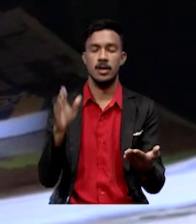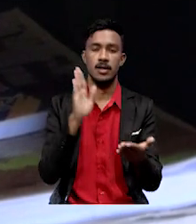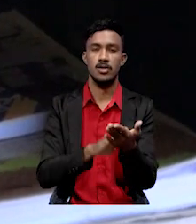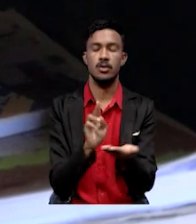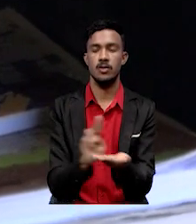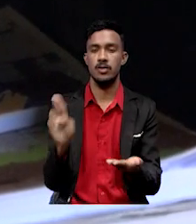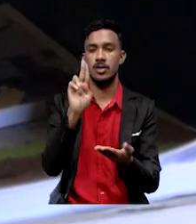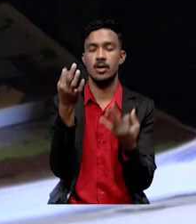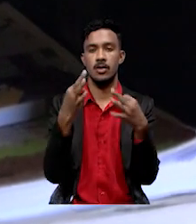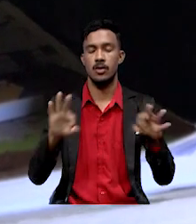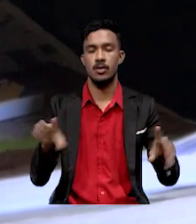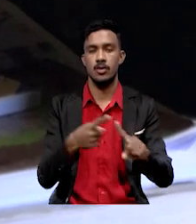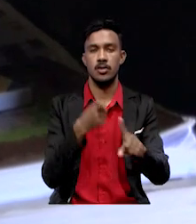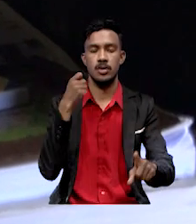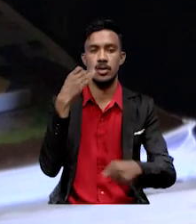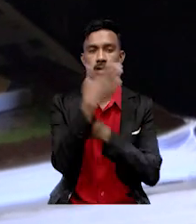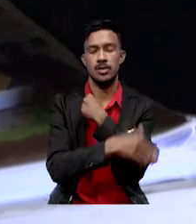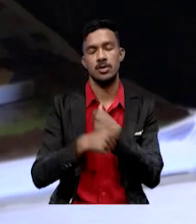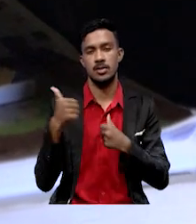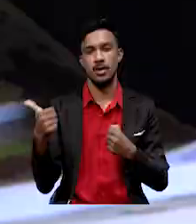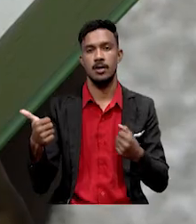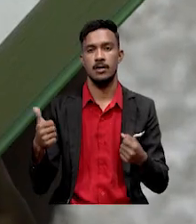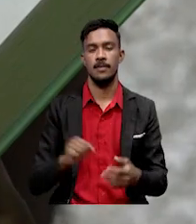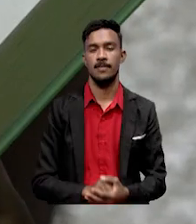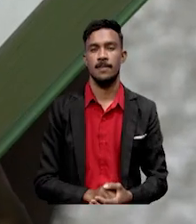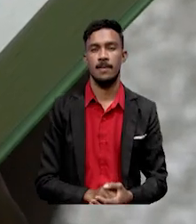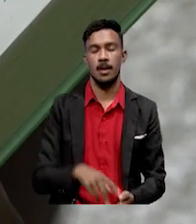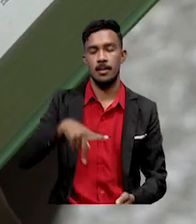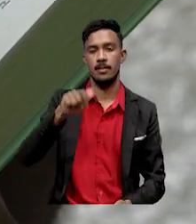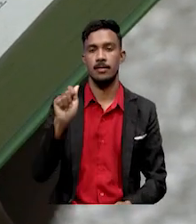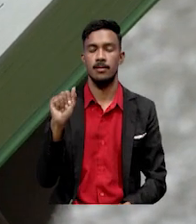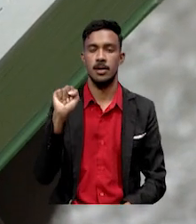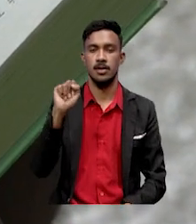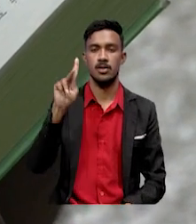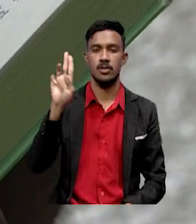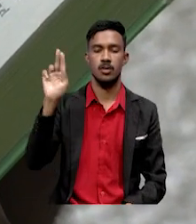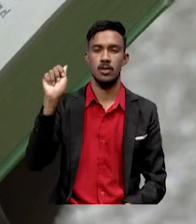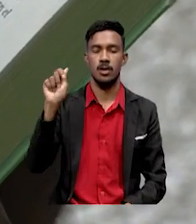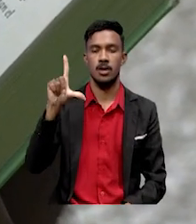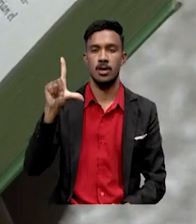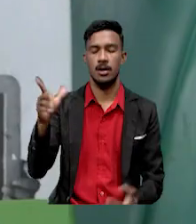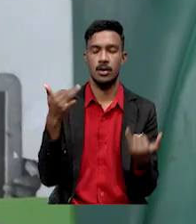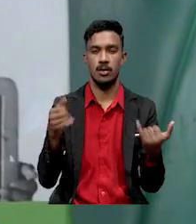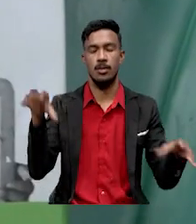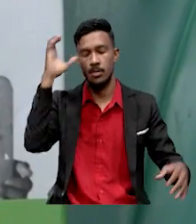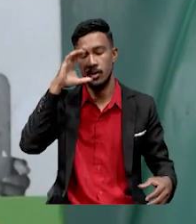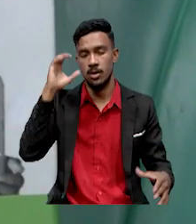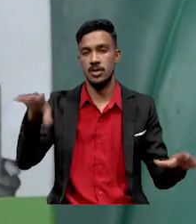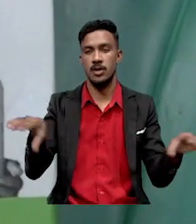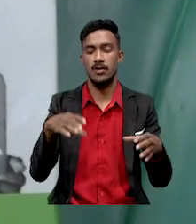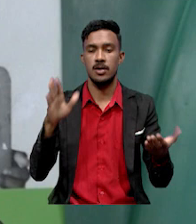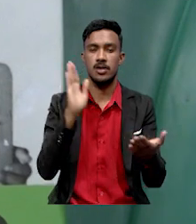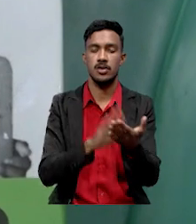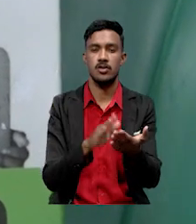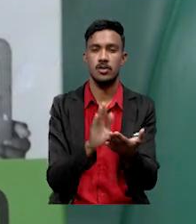railaran no mos husi railiur. Pascual Soares Madeira, hanesan joven ida nebe dadaung ne buka serviço, remate estudo